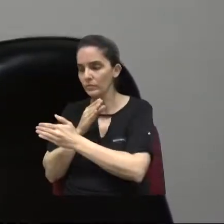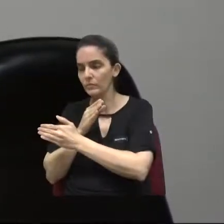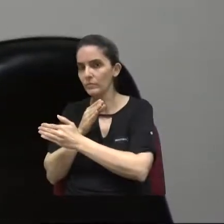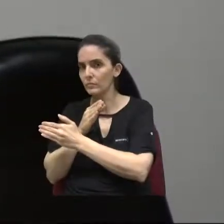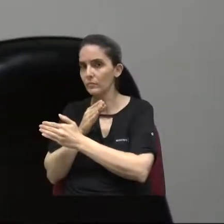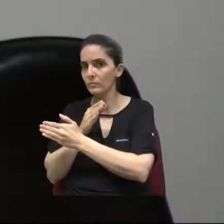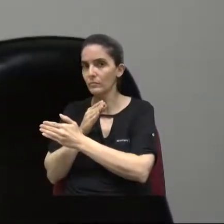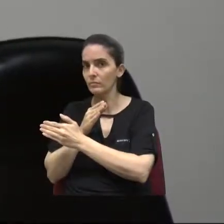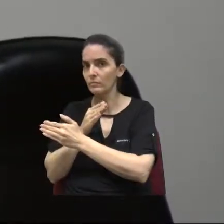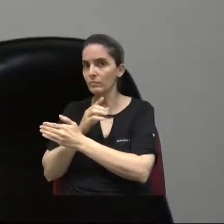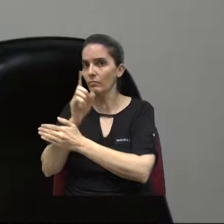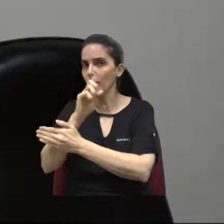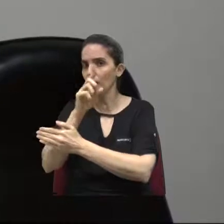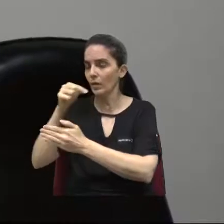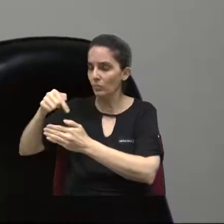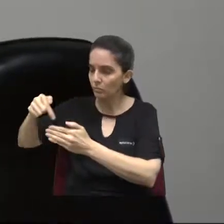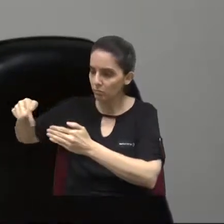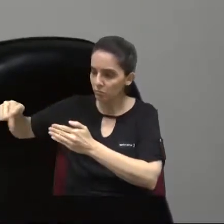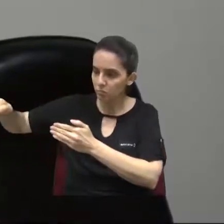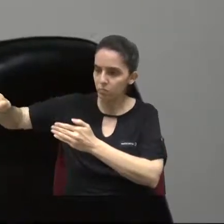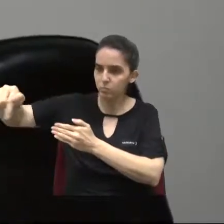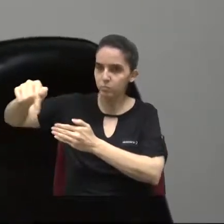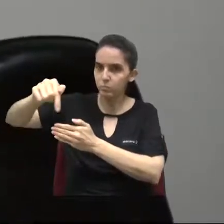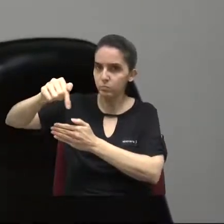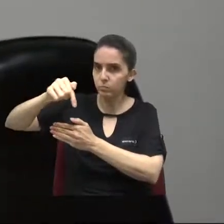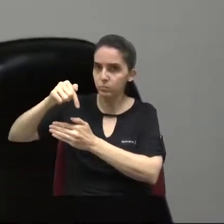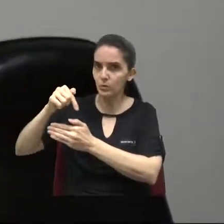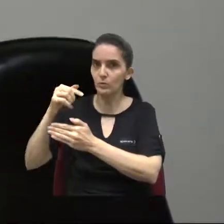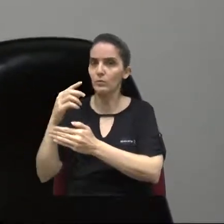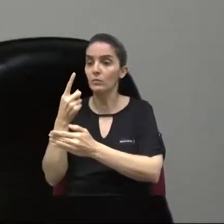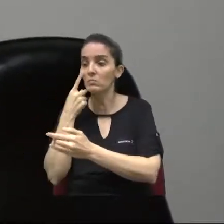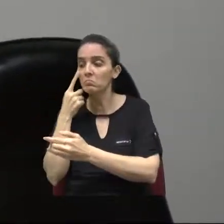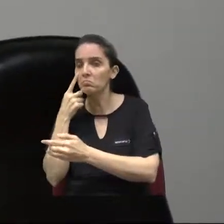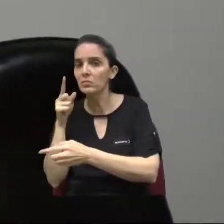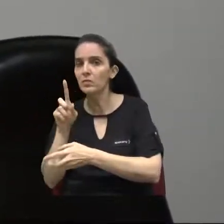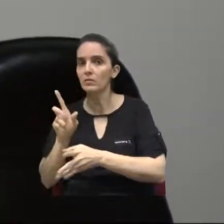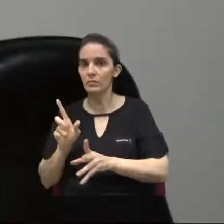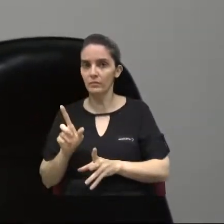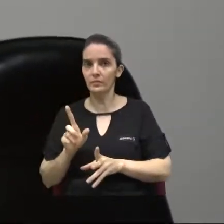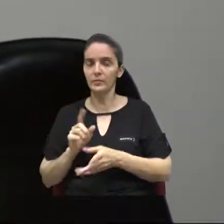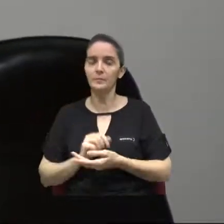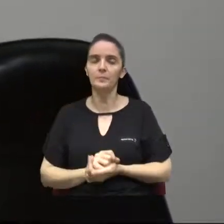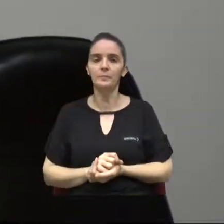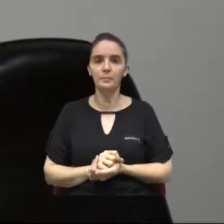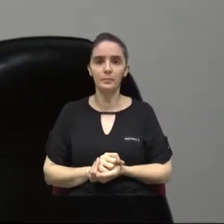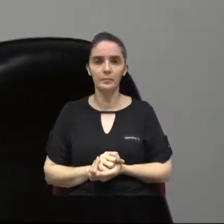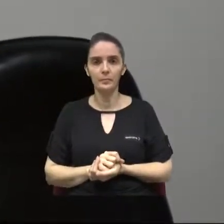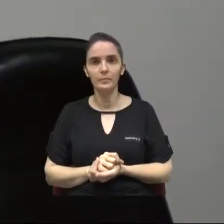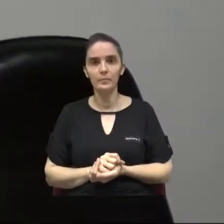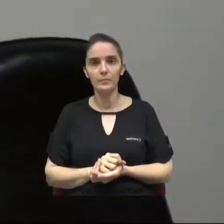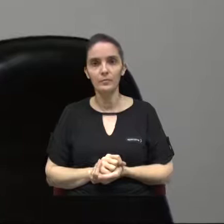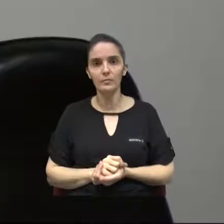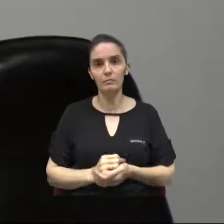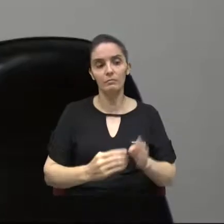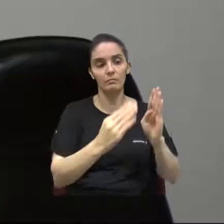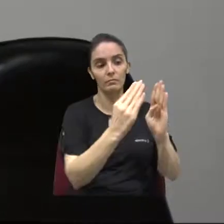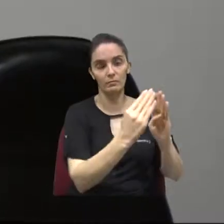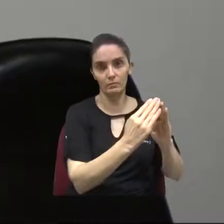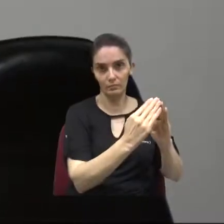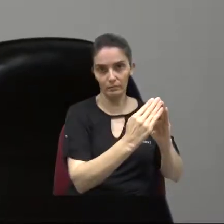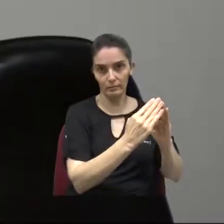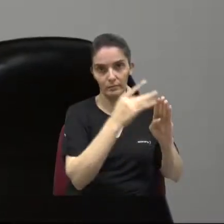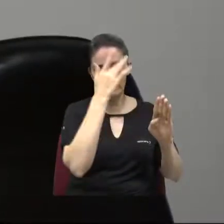não contornou a casa toda. E também o que eu percebo quando na minha casa, que elas pedem para eu tirar,